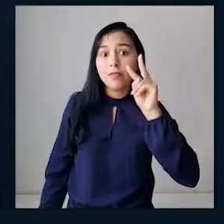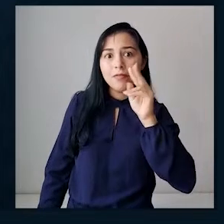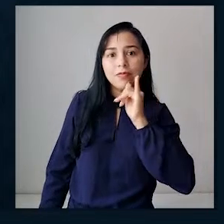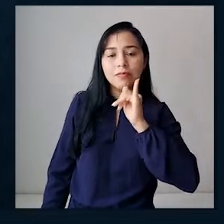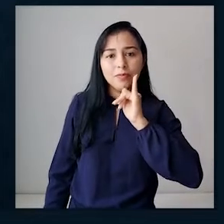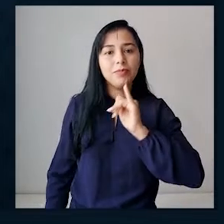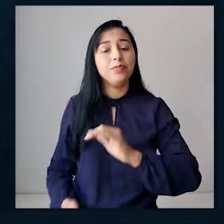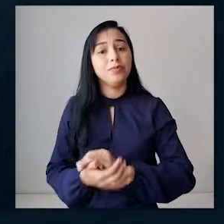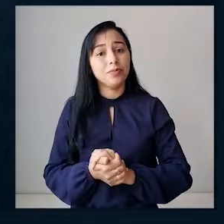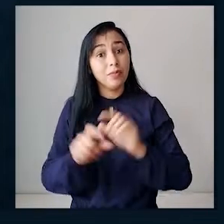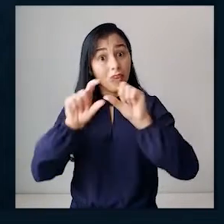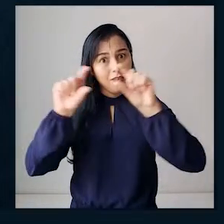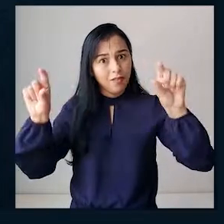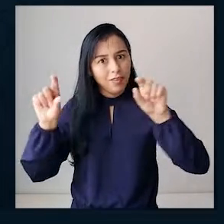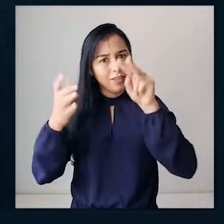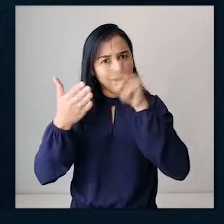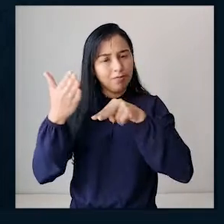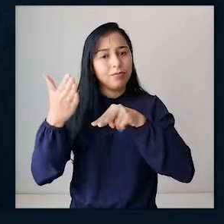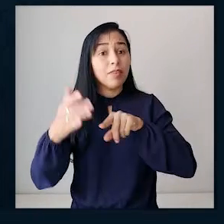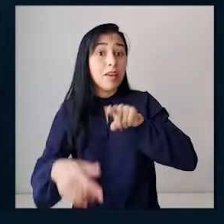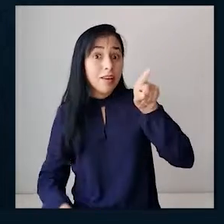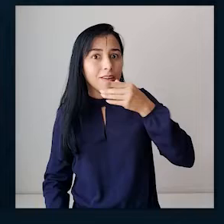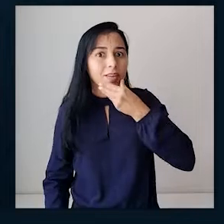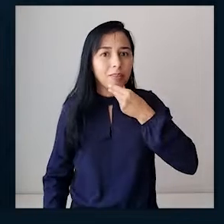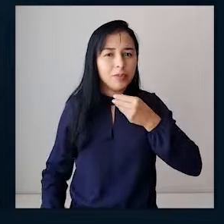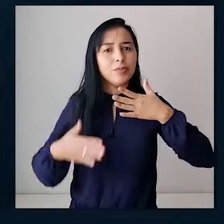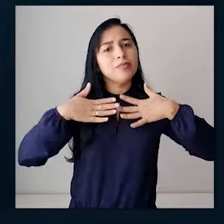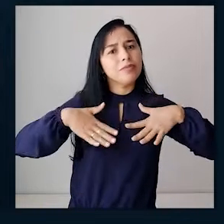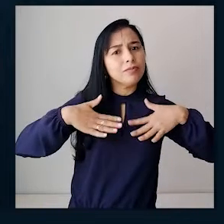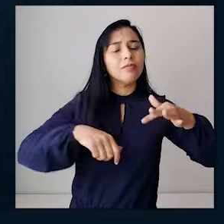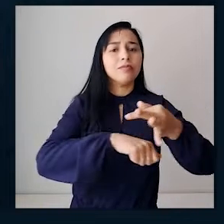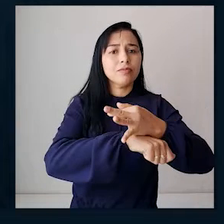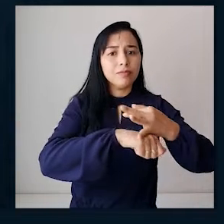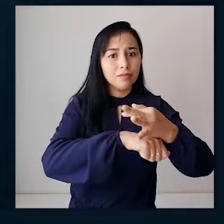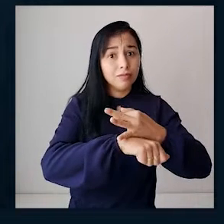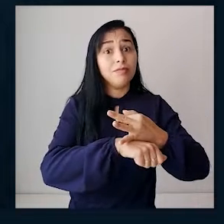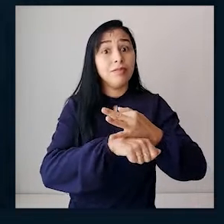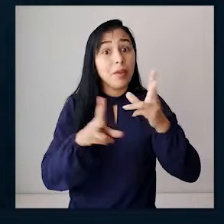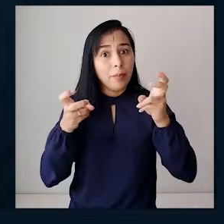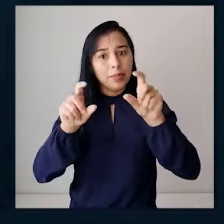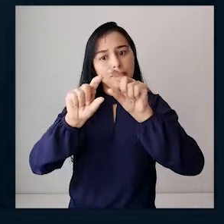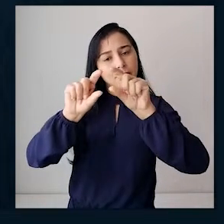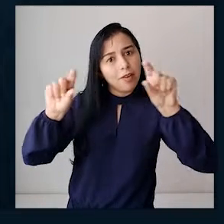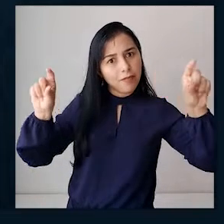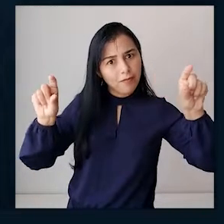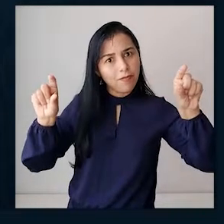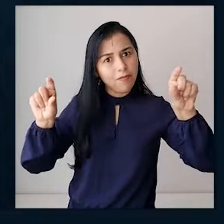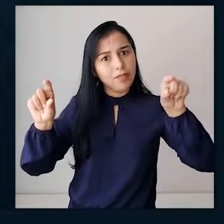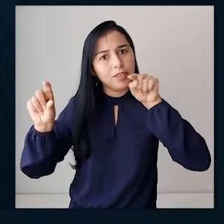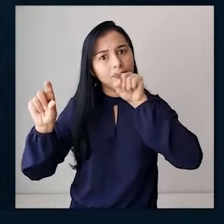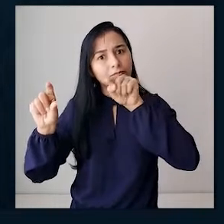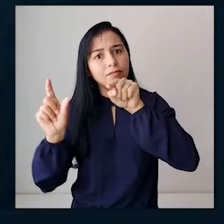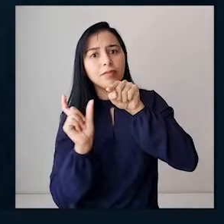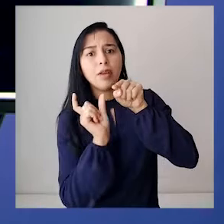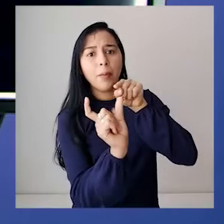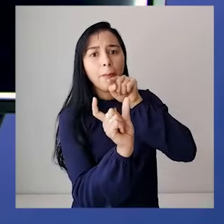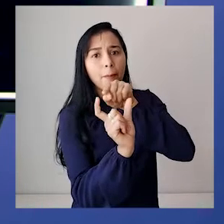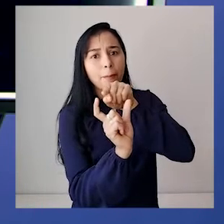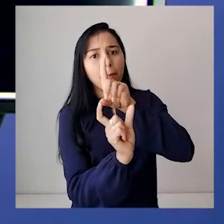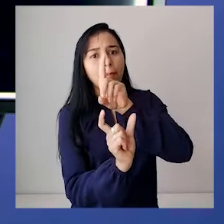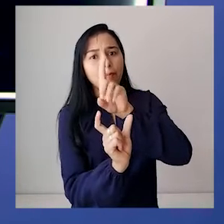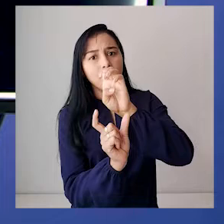exemplo. Ele descansou nas férias. Vejam só, aqui nós temos um exemplo de período simples